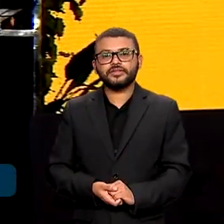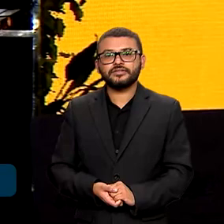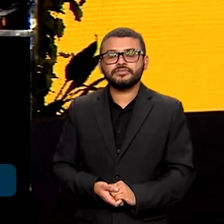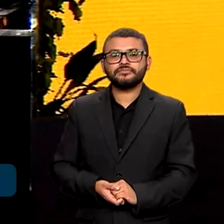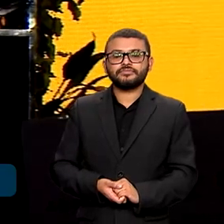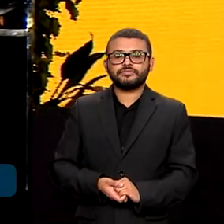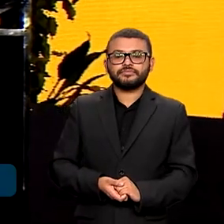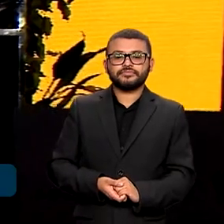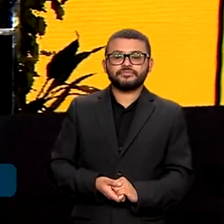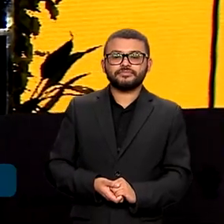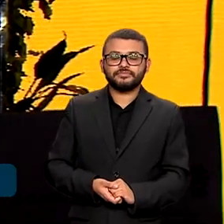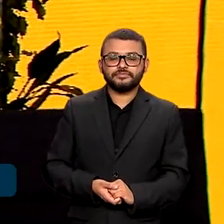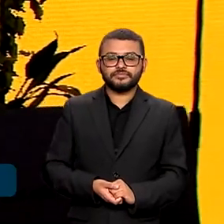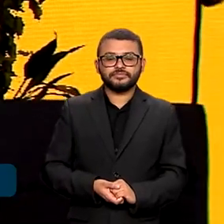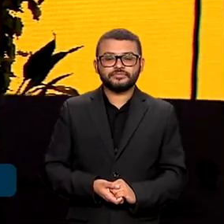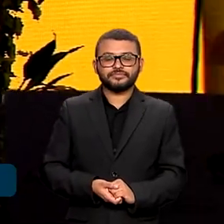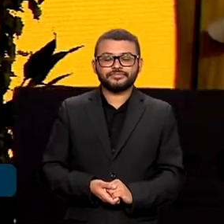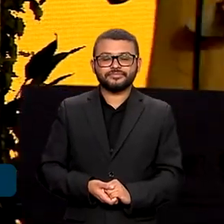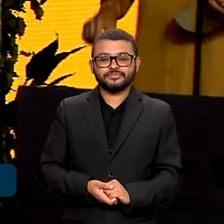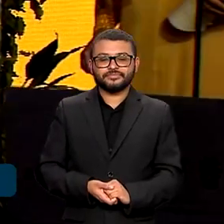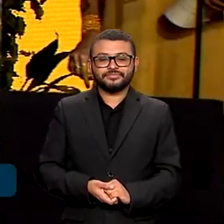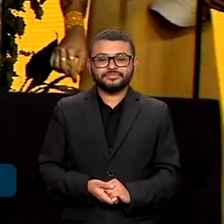O microfone, o outro.